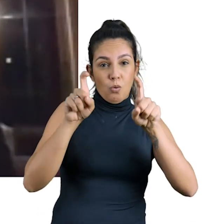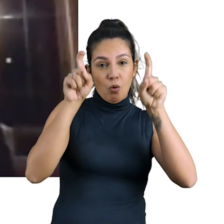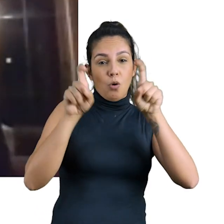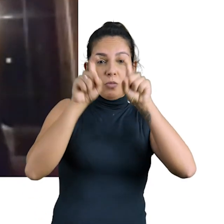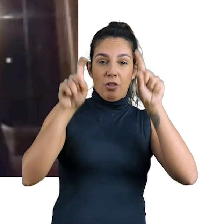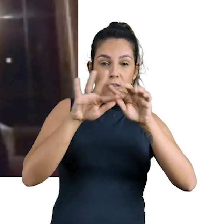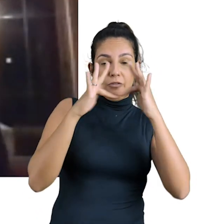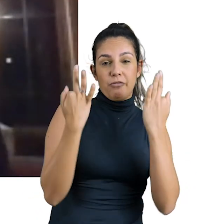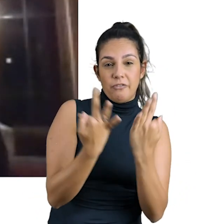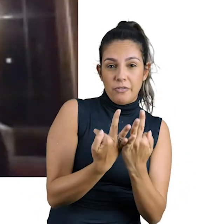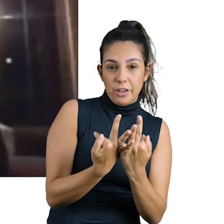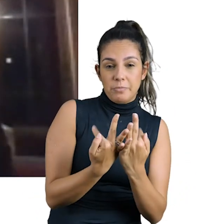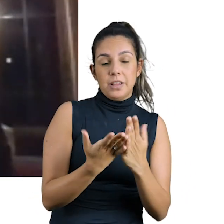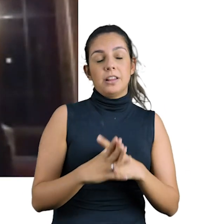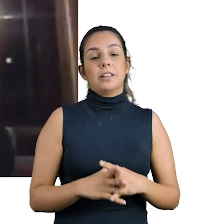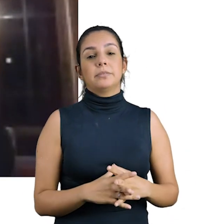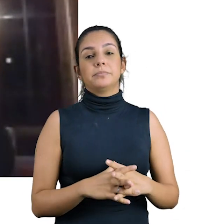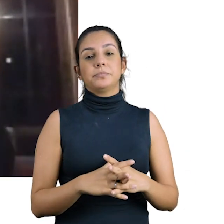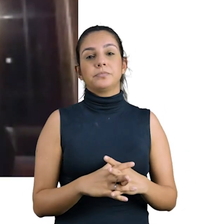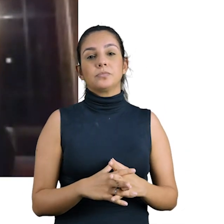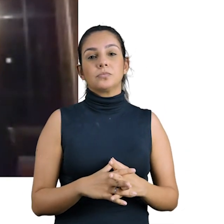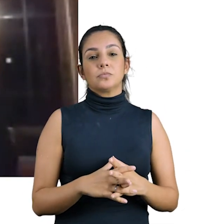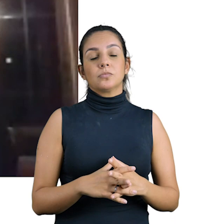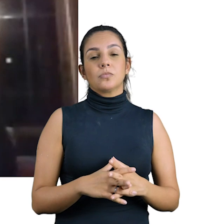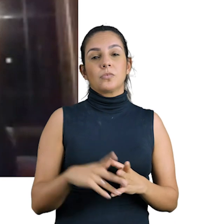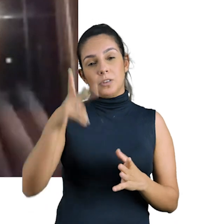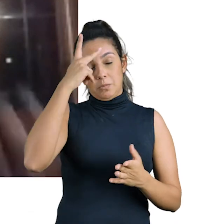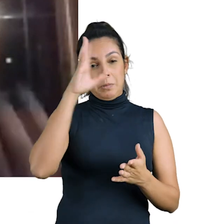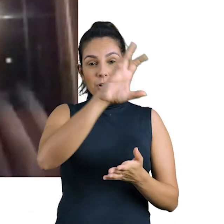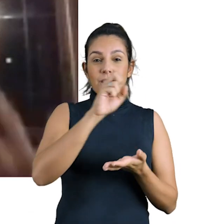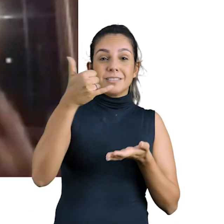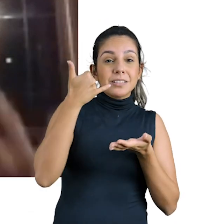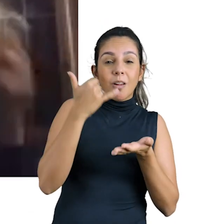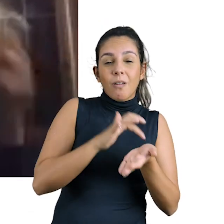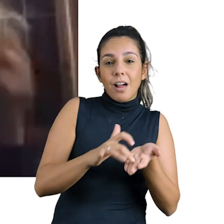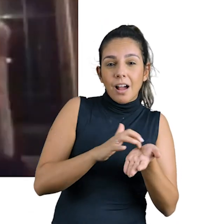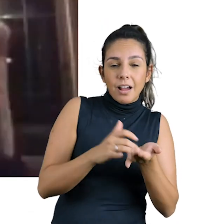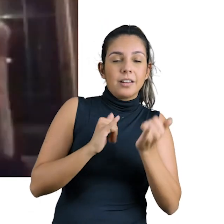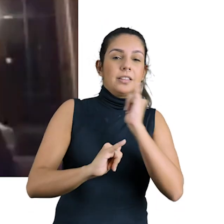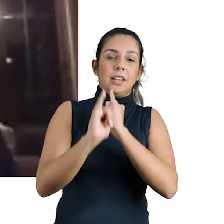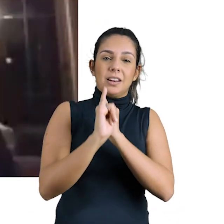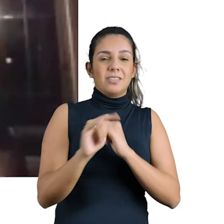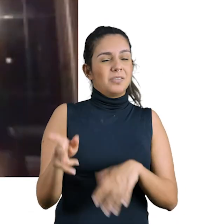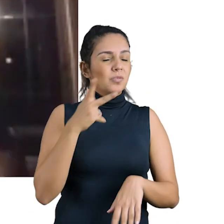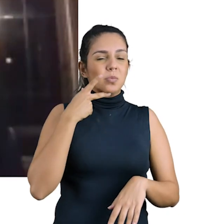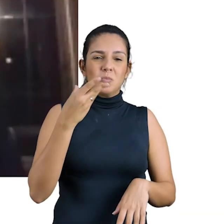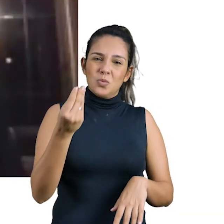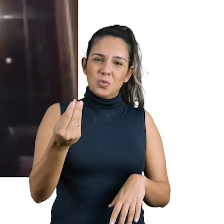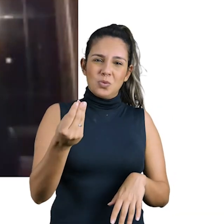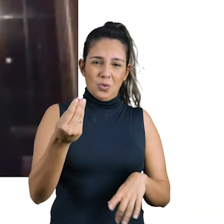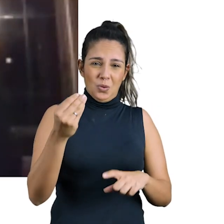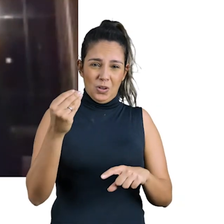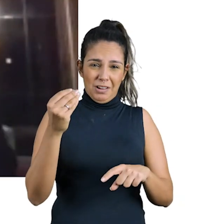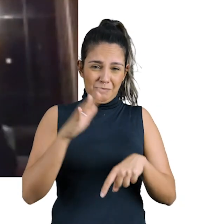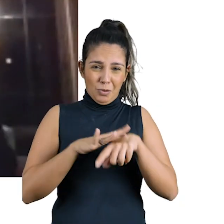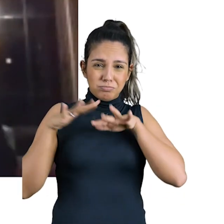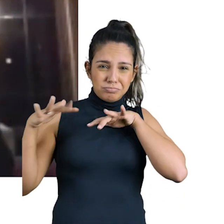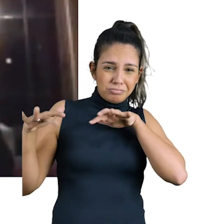da família. Quando há computador da família, as pessoas têm que pegar no seu celular. Então, eu acho que a